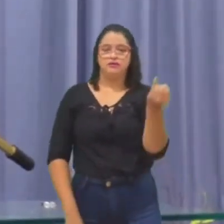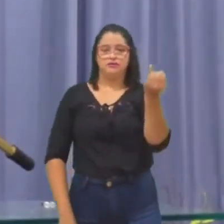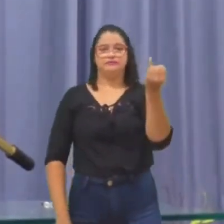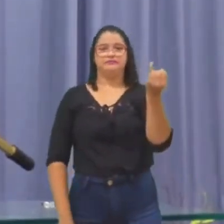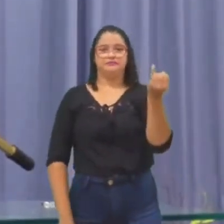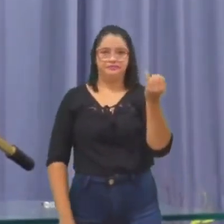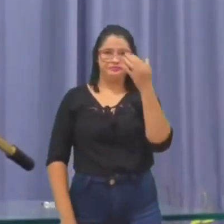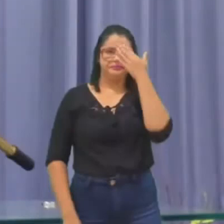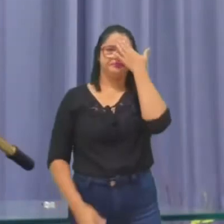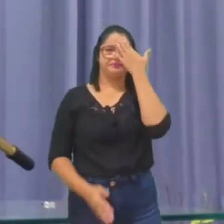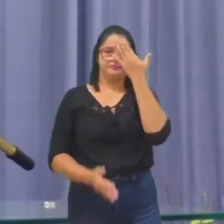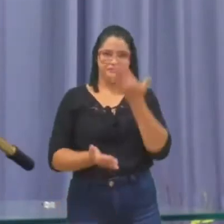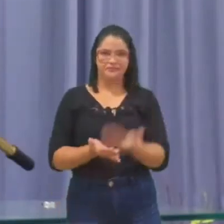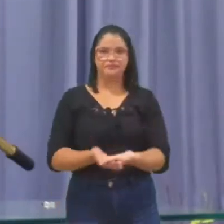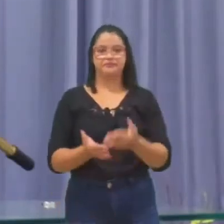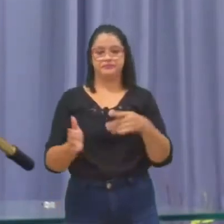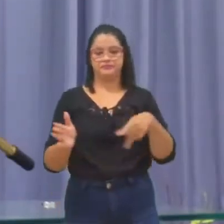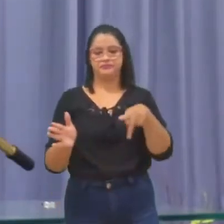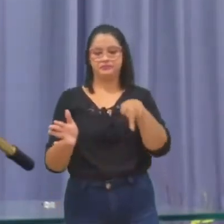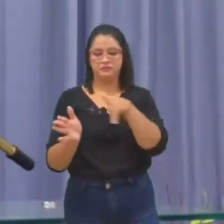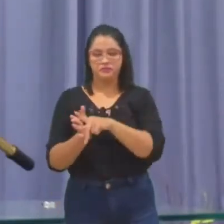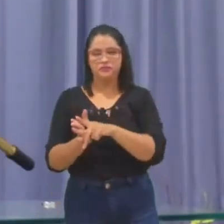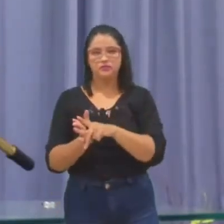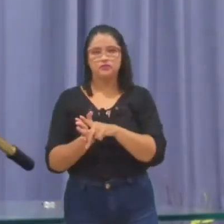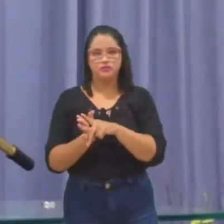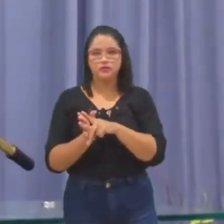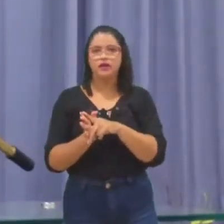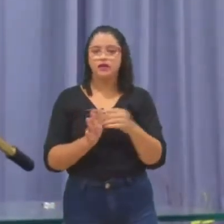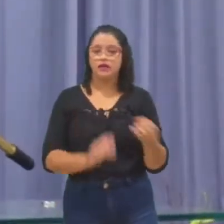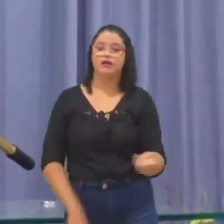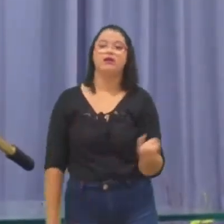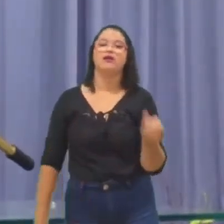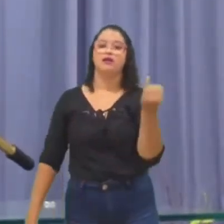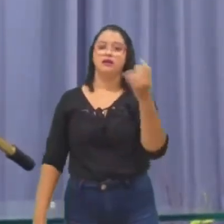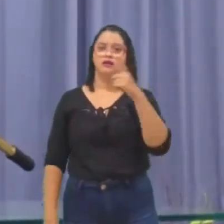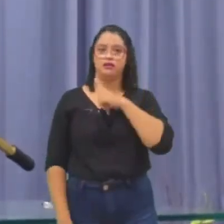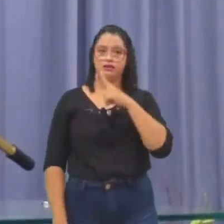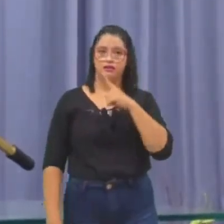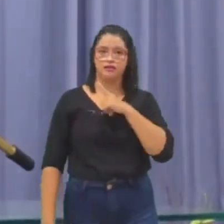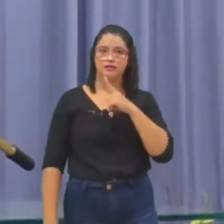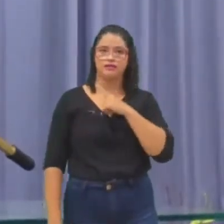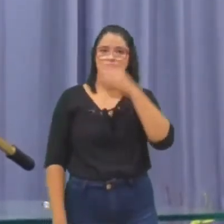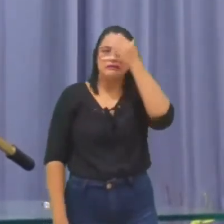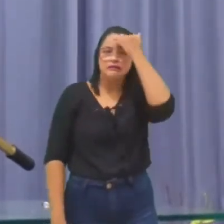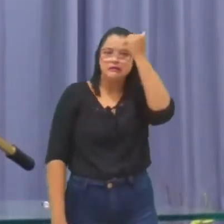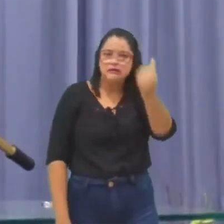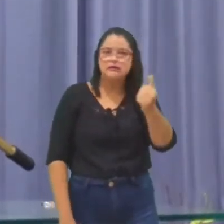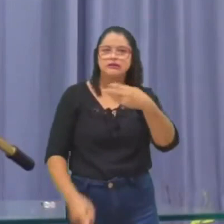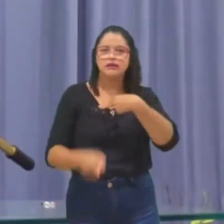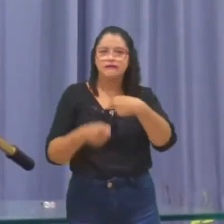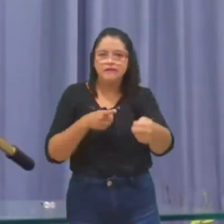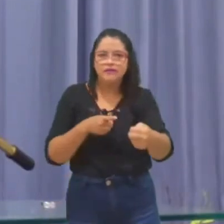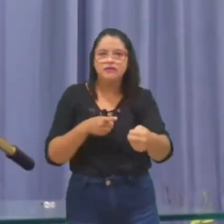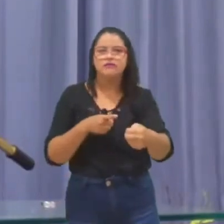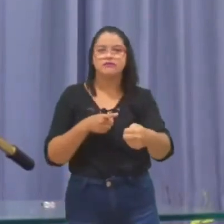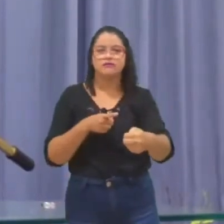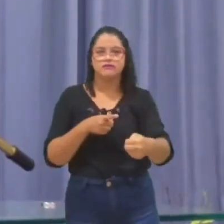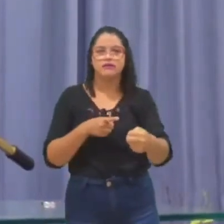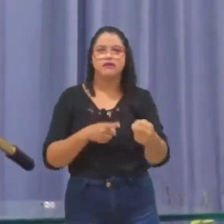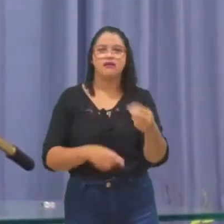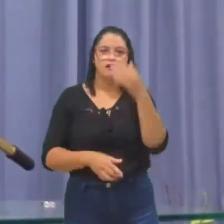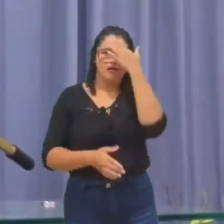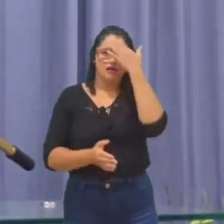no Senhor e em sua promessa. Como é importante termos a certeza da vitória em Deus, confiando em